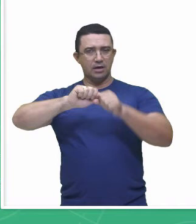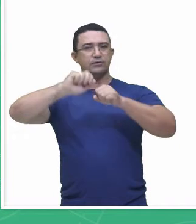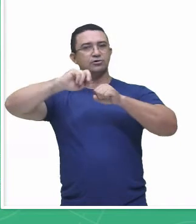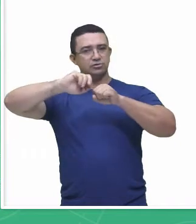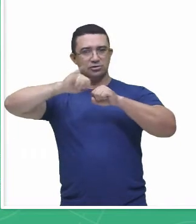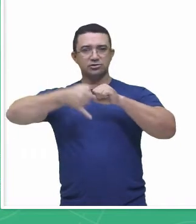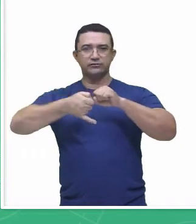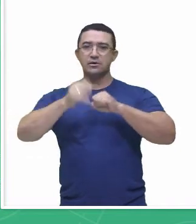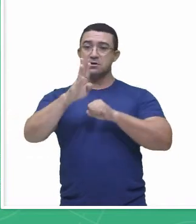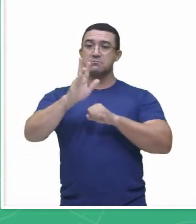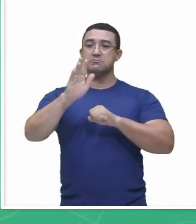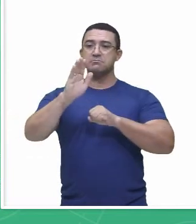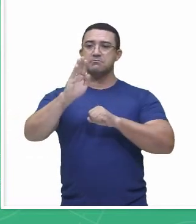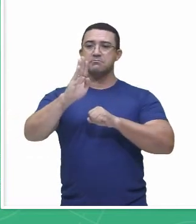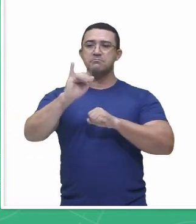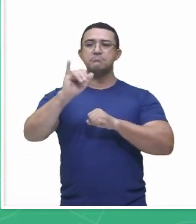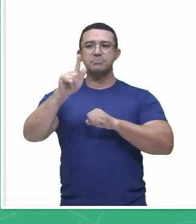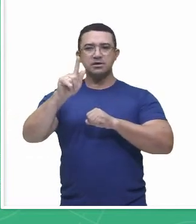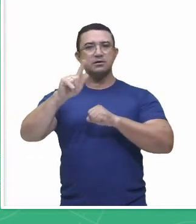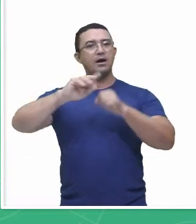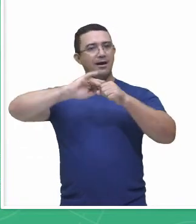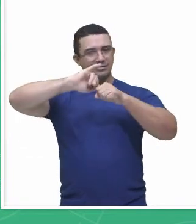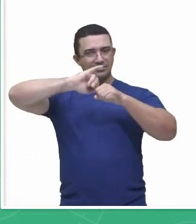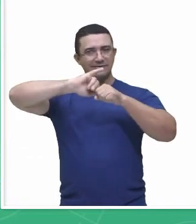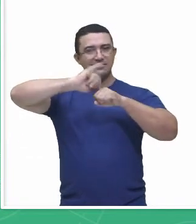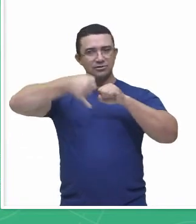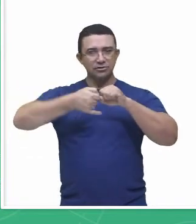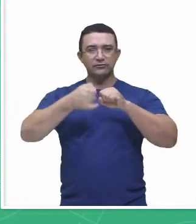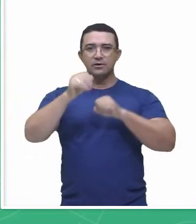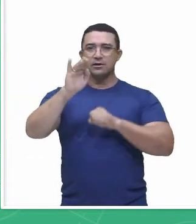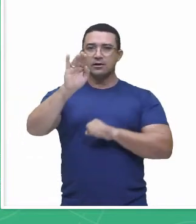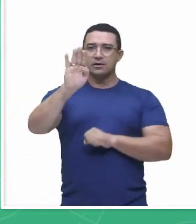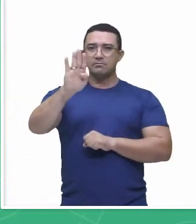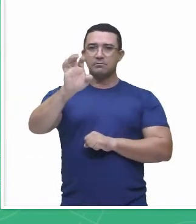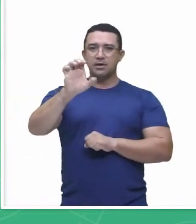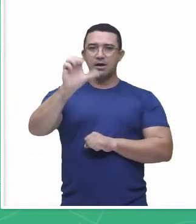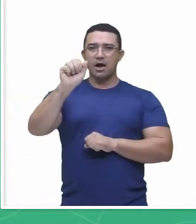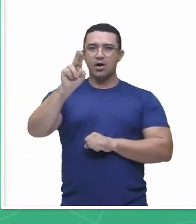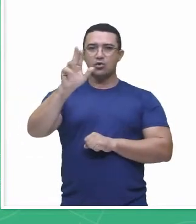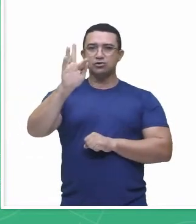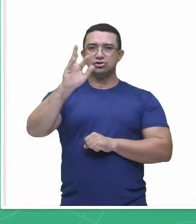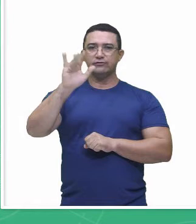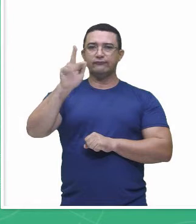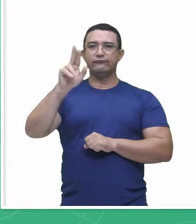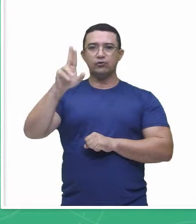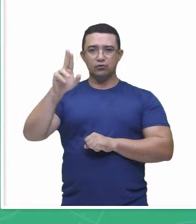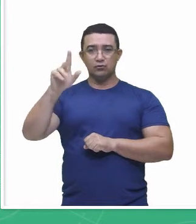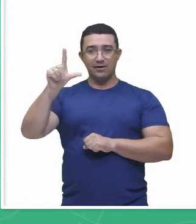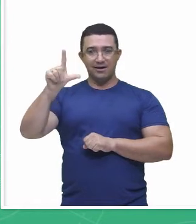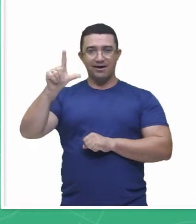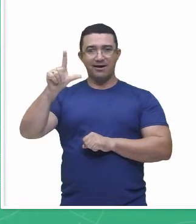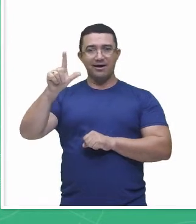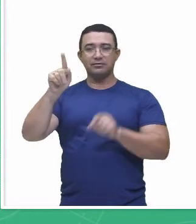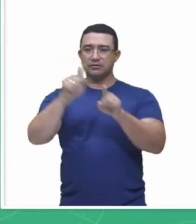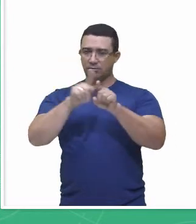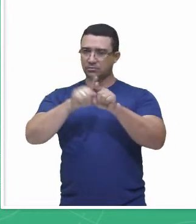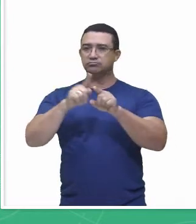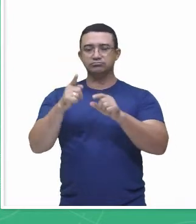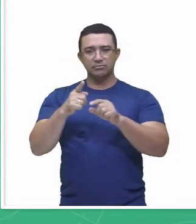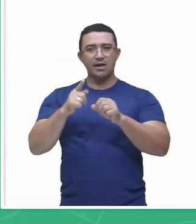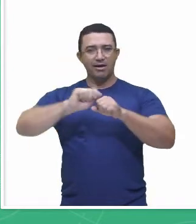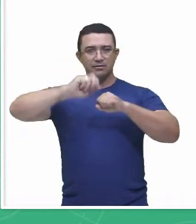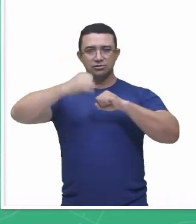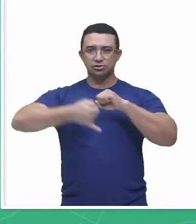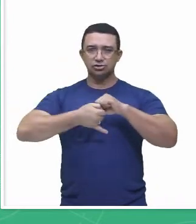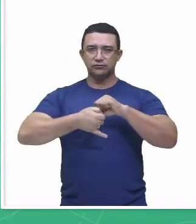big, adjetivo, beautiful também adjetivo. Então, nós já temos a nossa resposta correta. Na letra E, nós temos rich, beautiful e